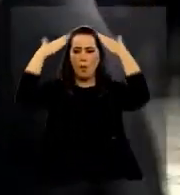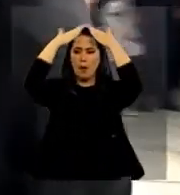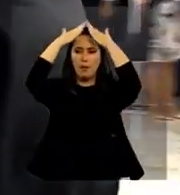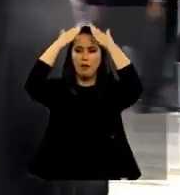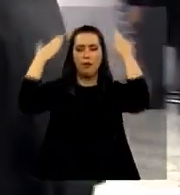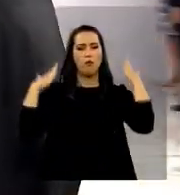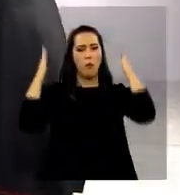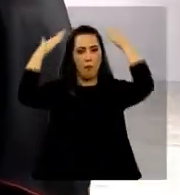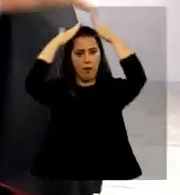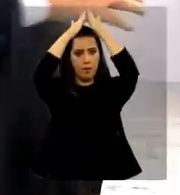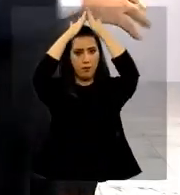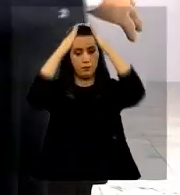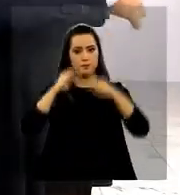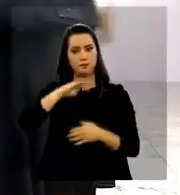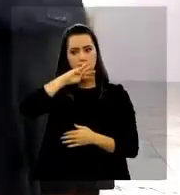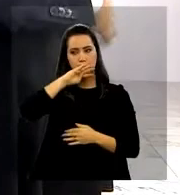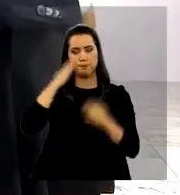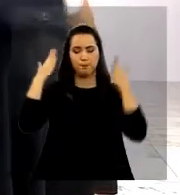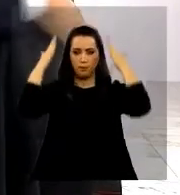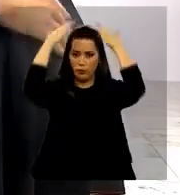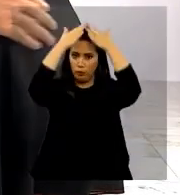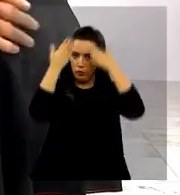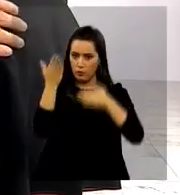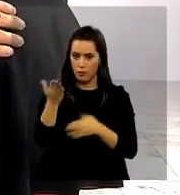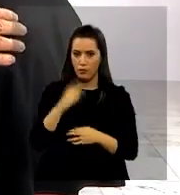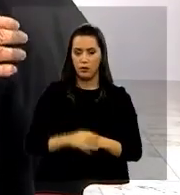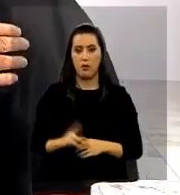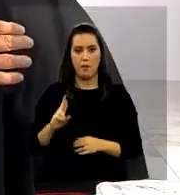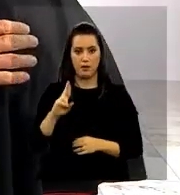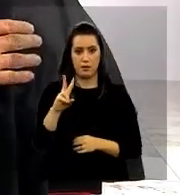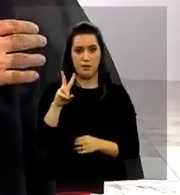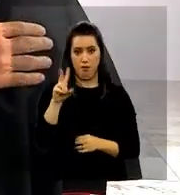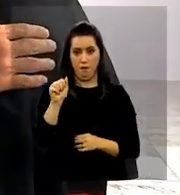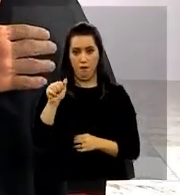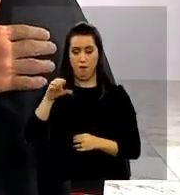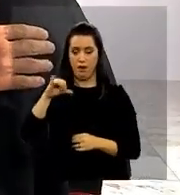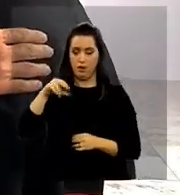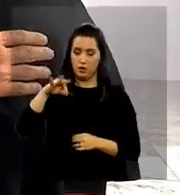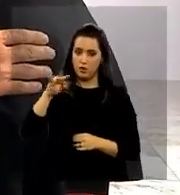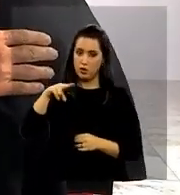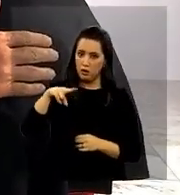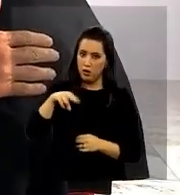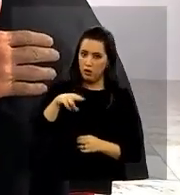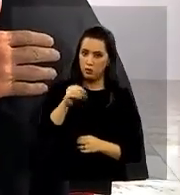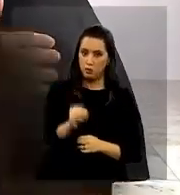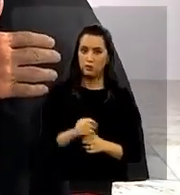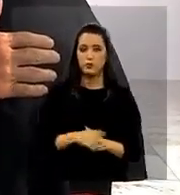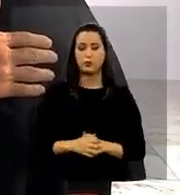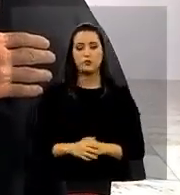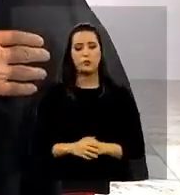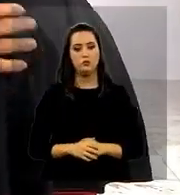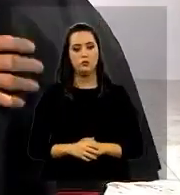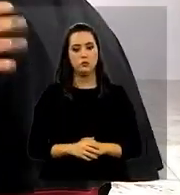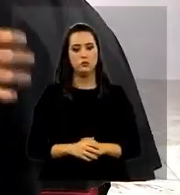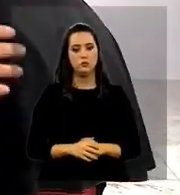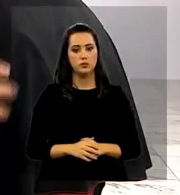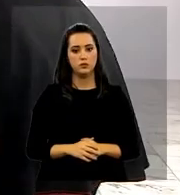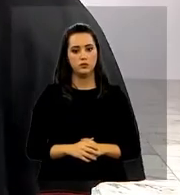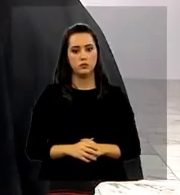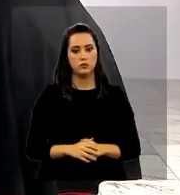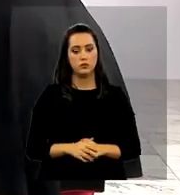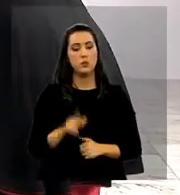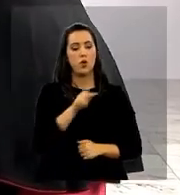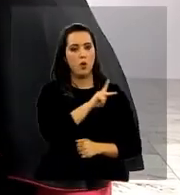Representando o Vaticano, o Estado Papal, está aqui também na posse do presidente Jair Bolsonaro. O presidente